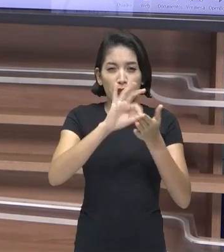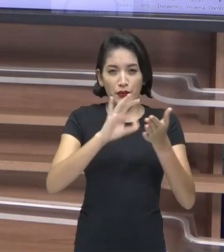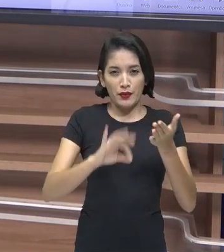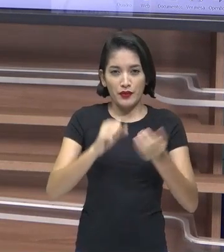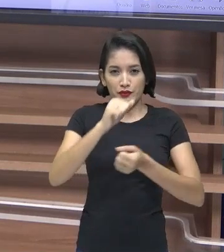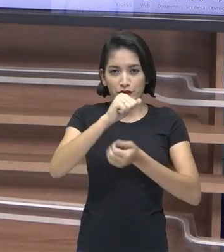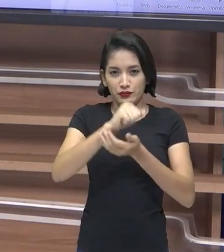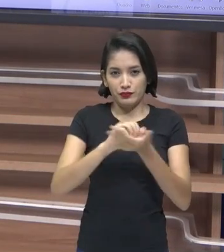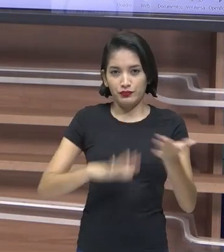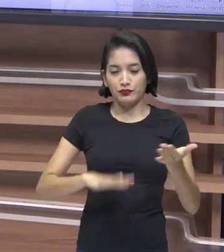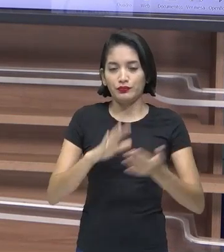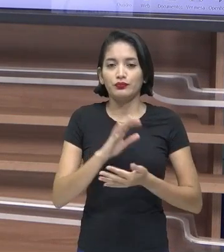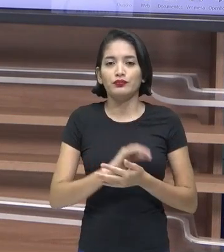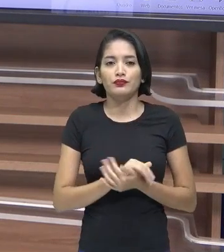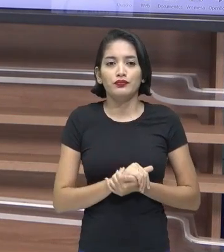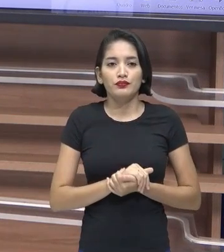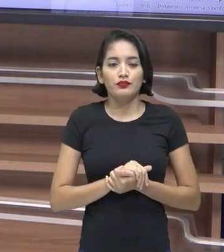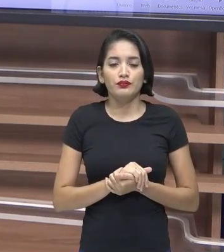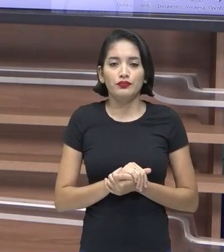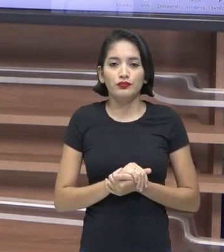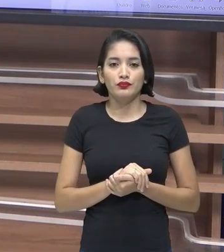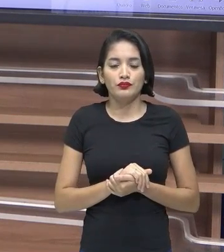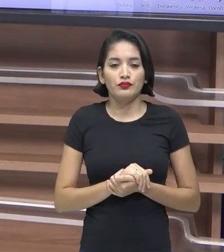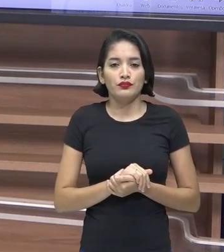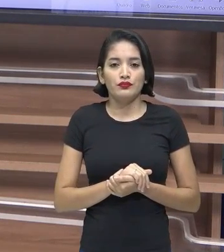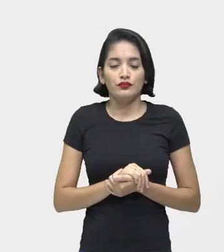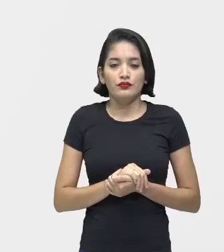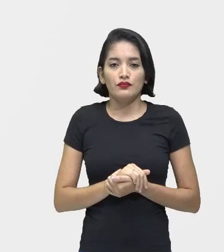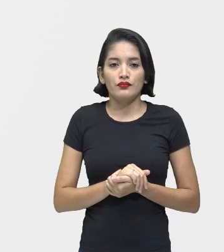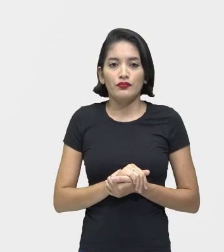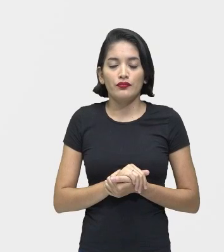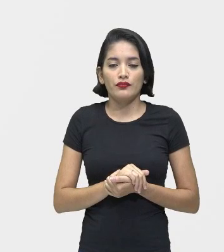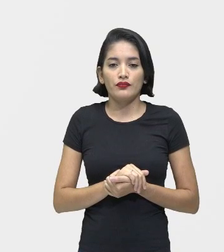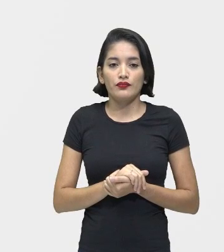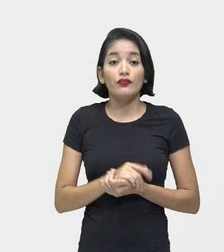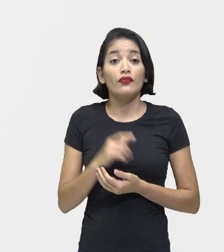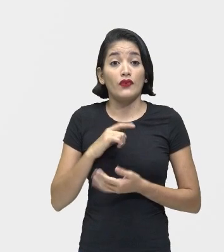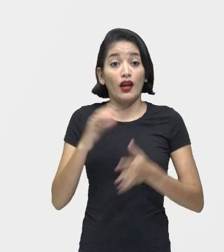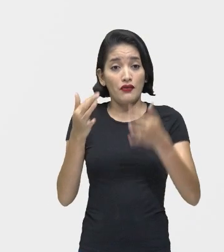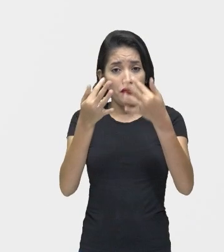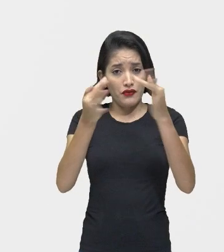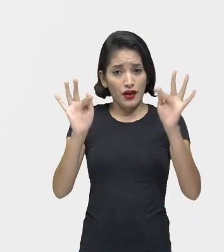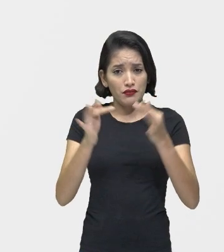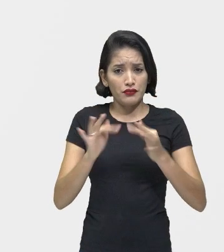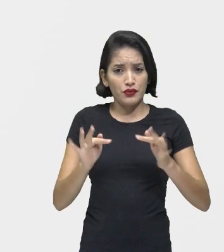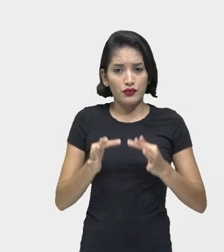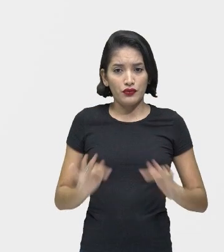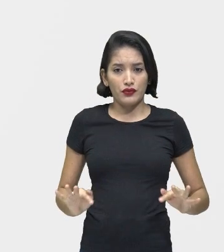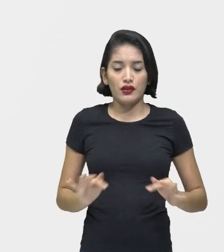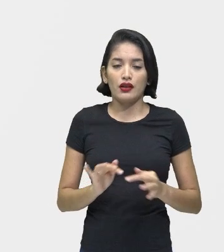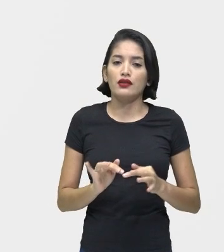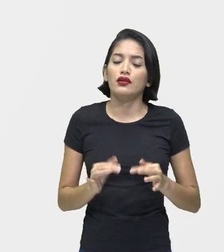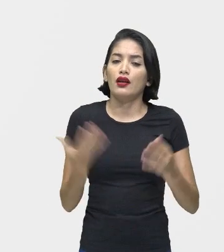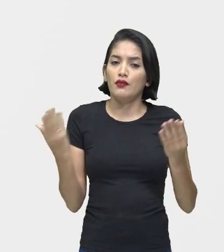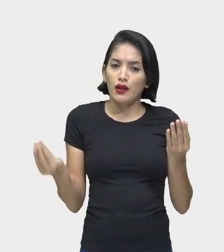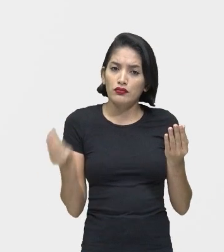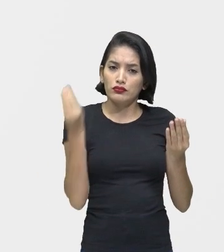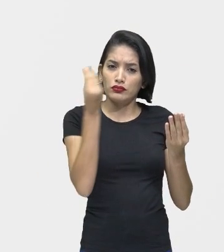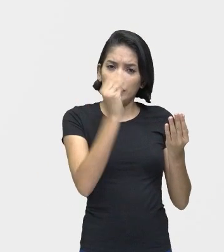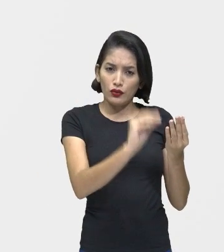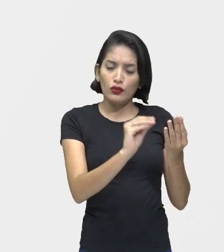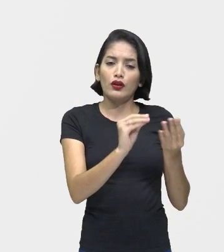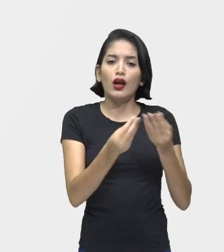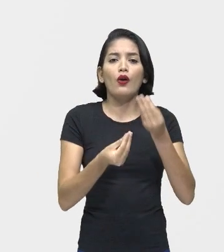atividade. Vamos lá. Temos as questões, né, as frases, as orações, para preencher os espaços com